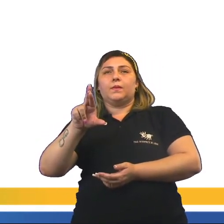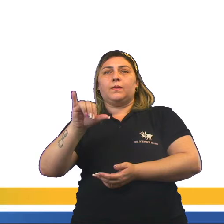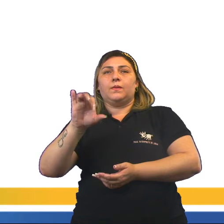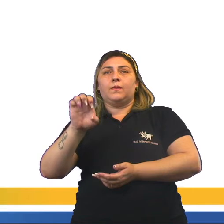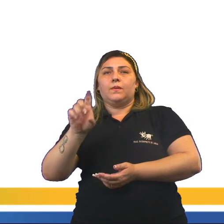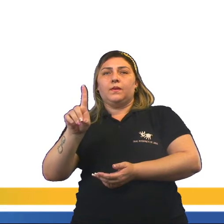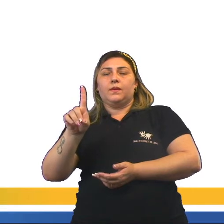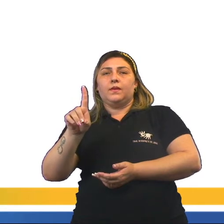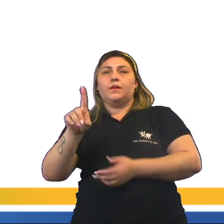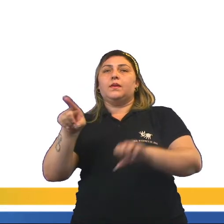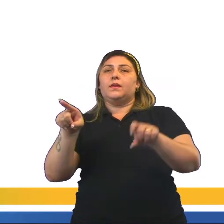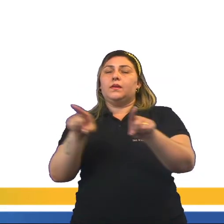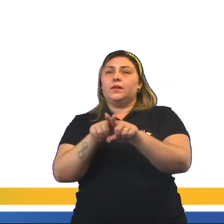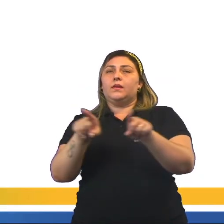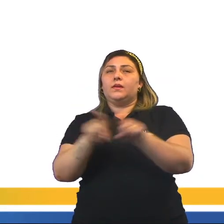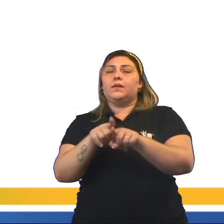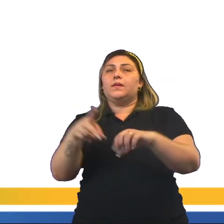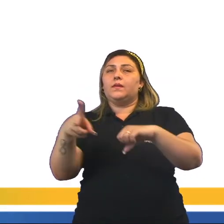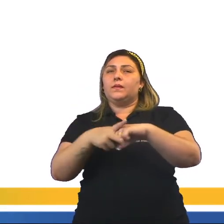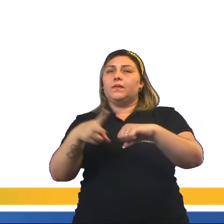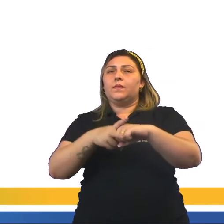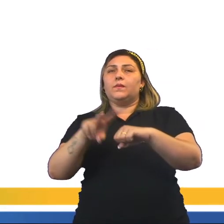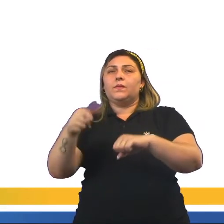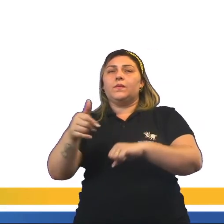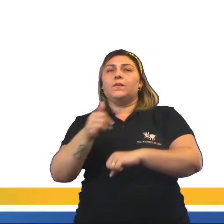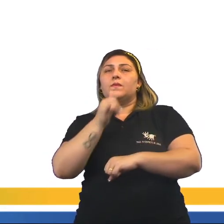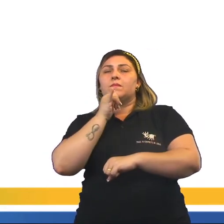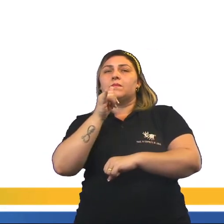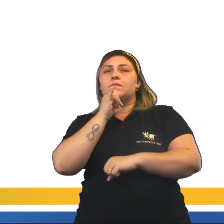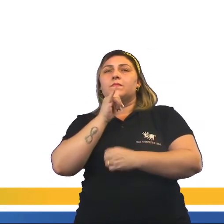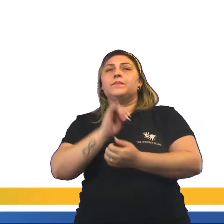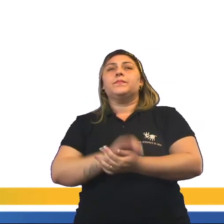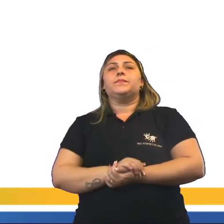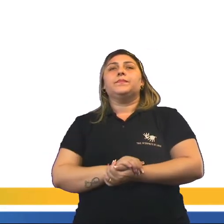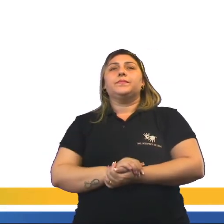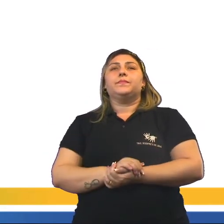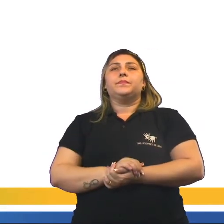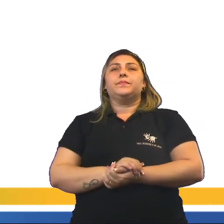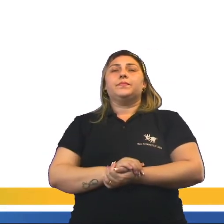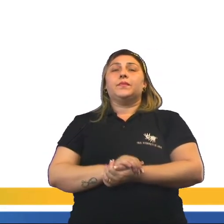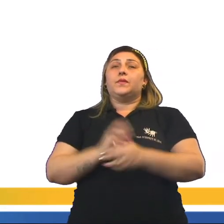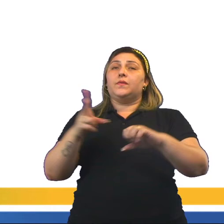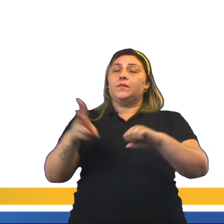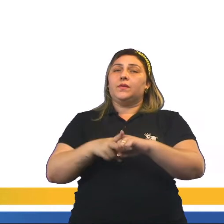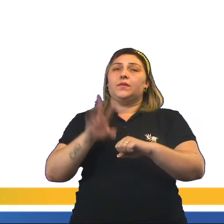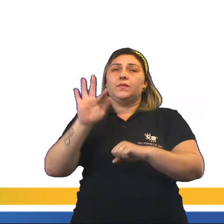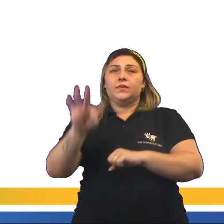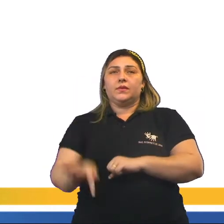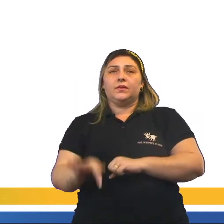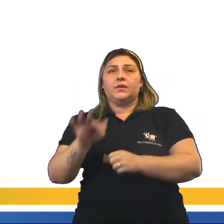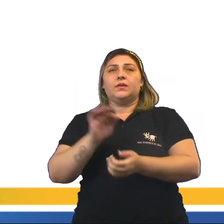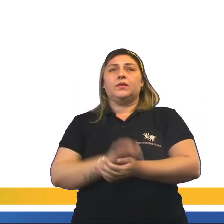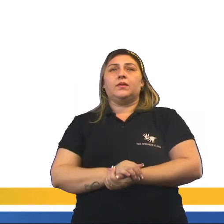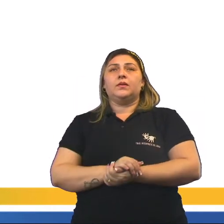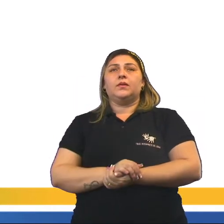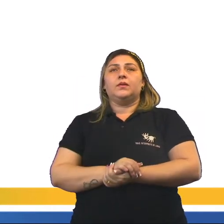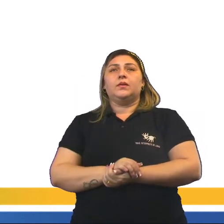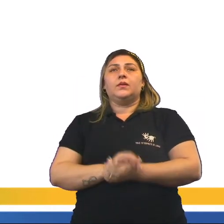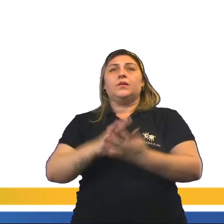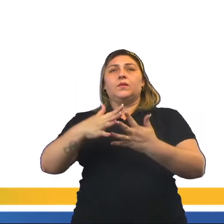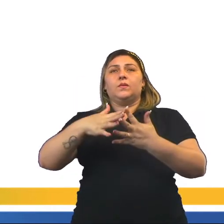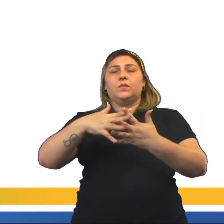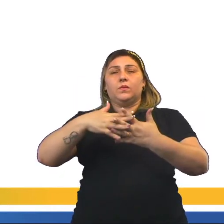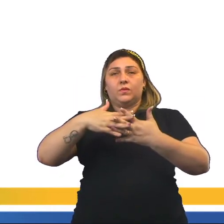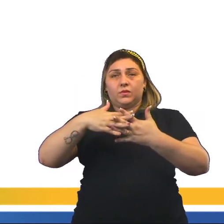acontece nos outros verbos de exemplos aí, ok? Outra exceção, quando o seu verbo terminar em CVC, que é o